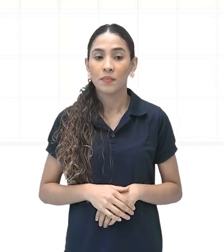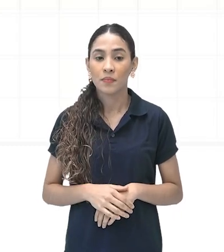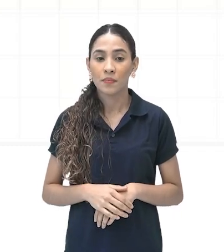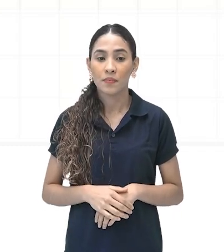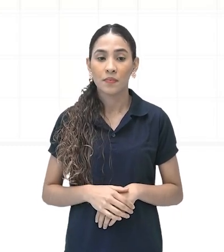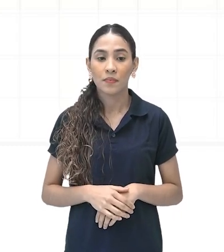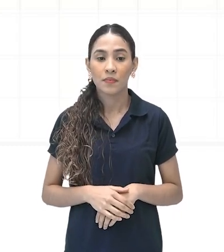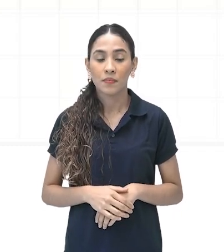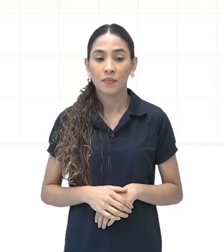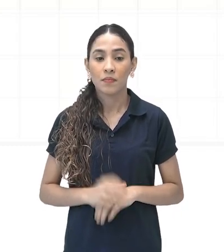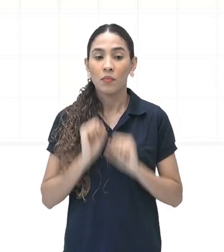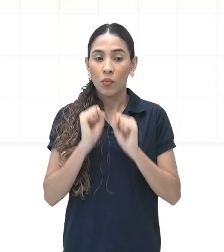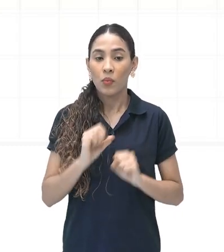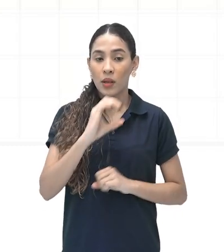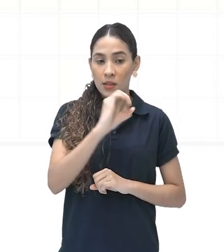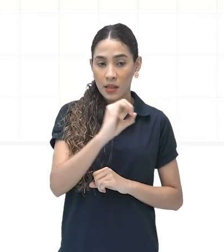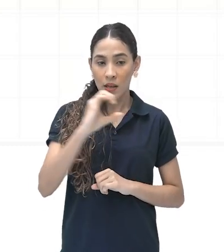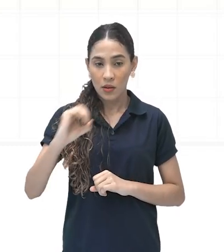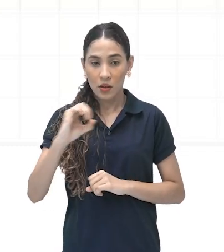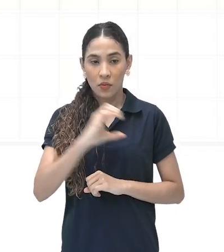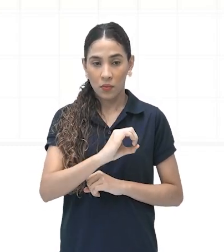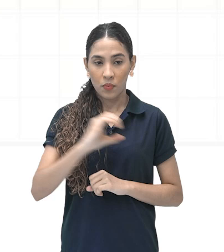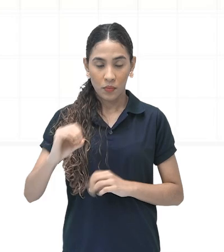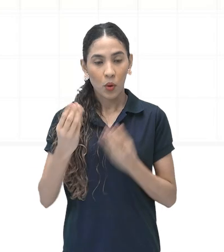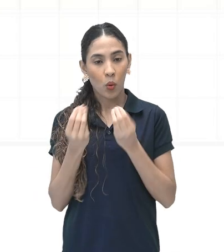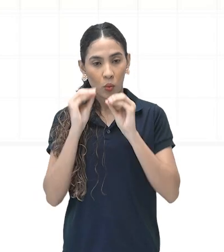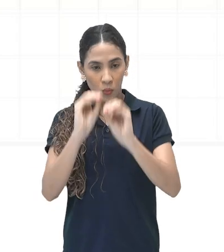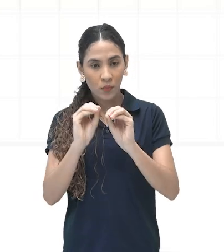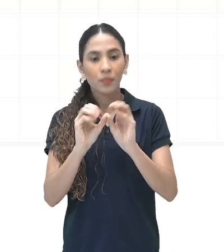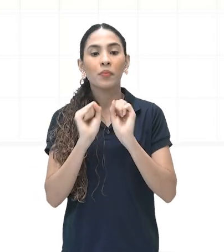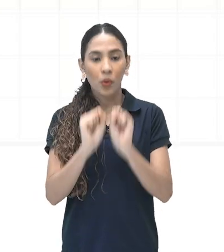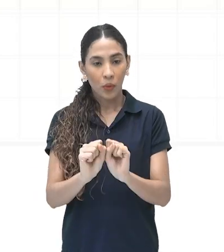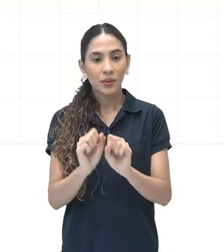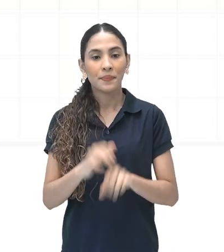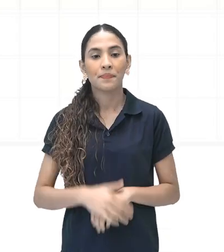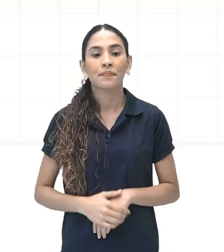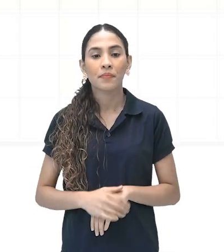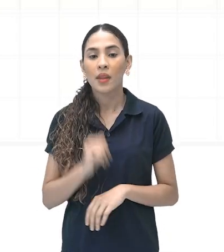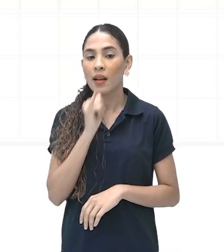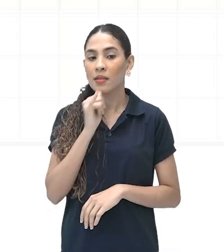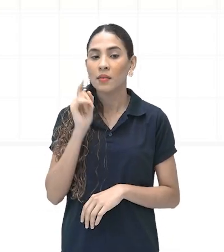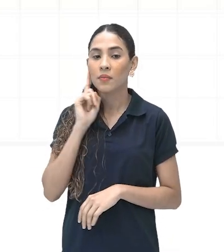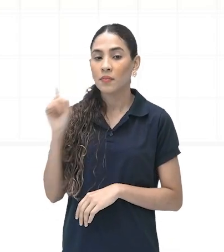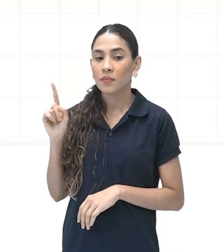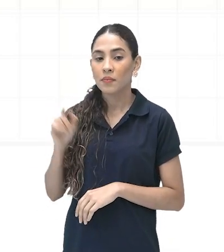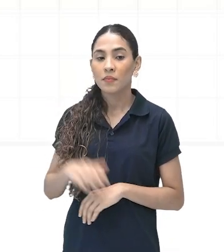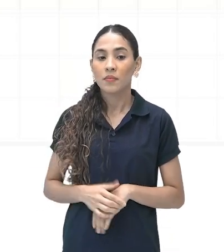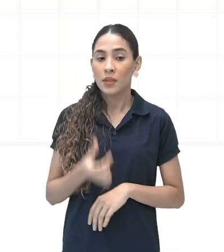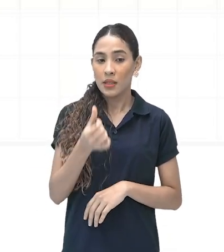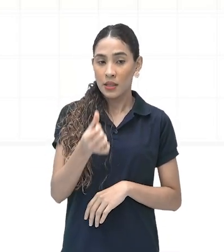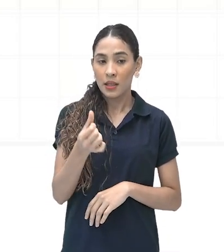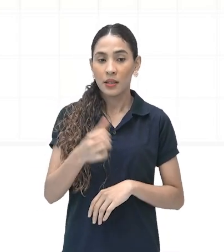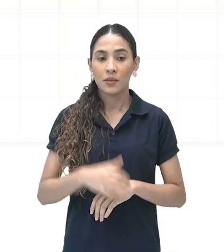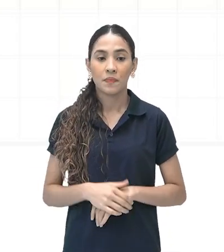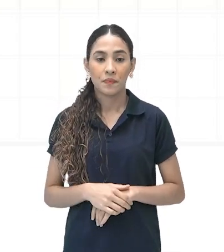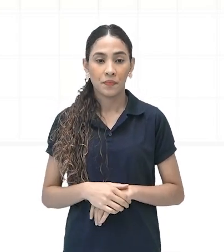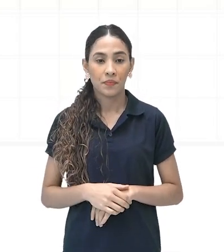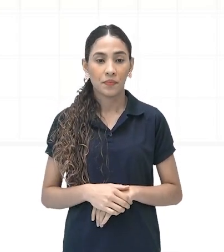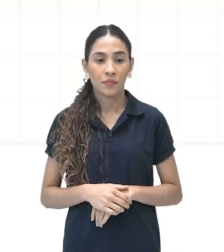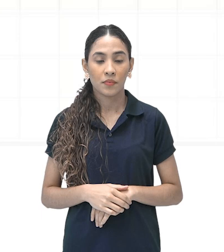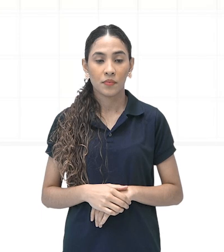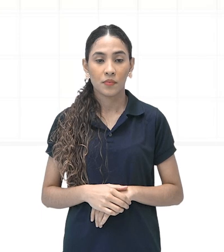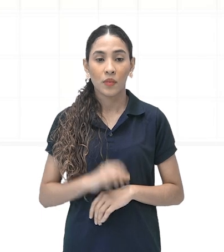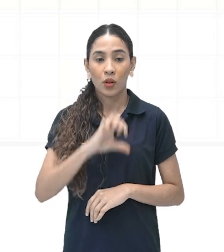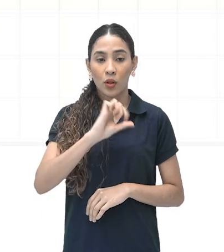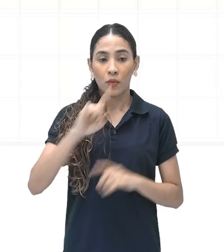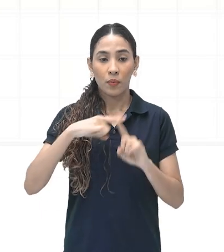6, aqui a gente pode completar com zeros, né? E aí, aqui, 6, 6. 9